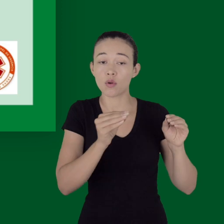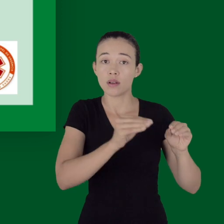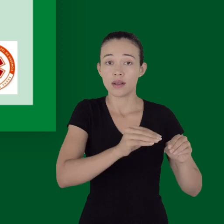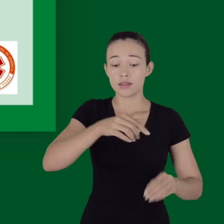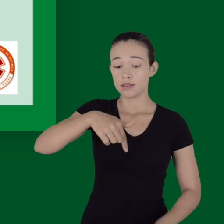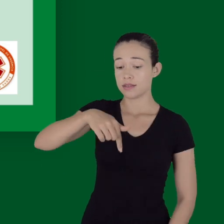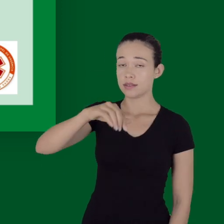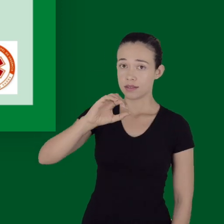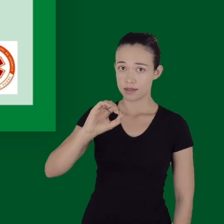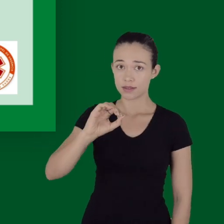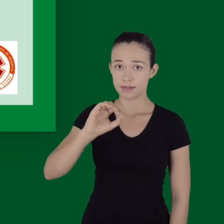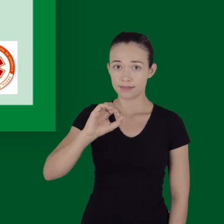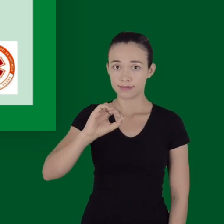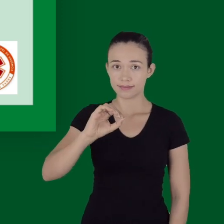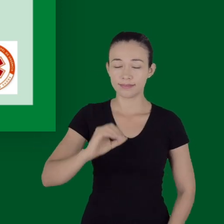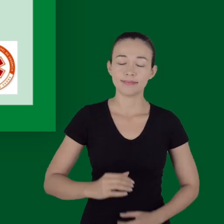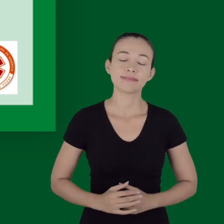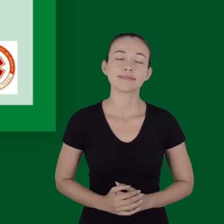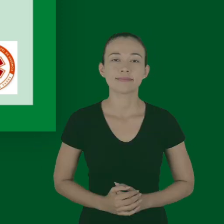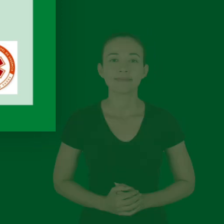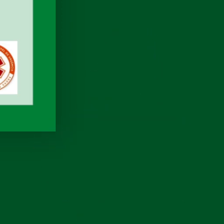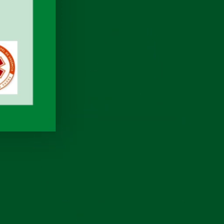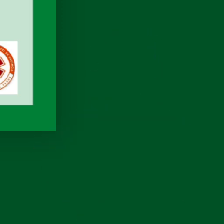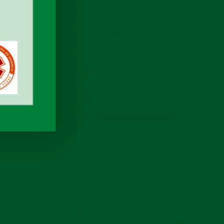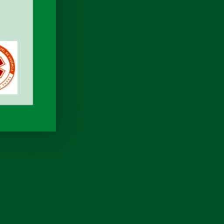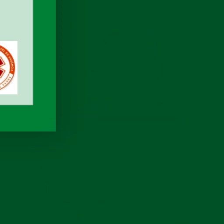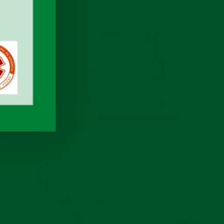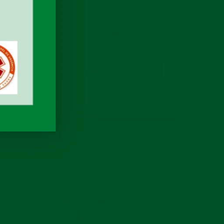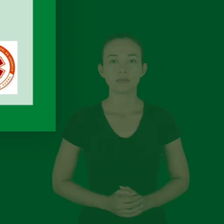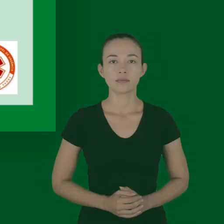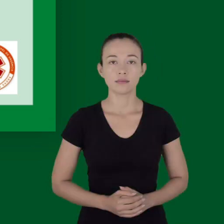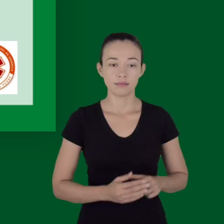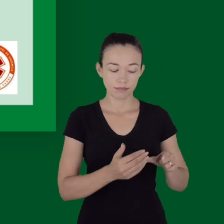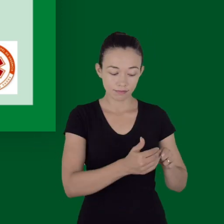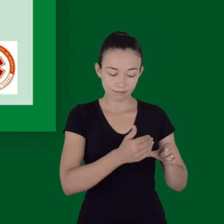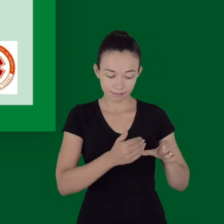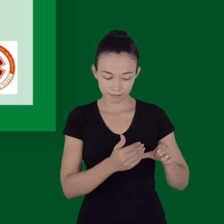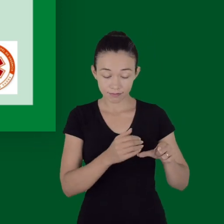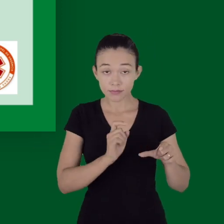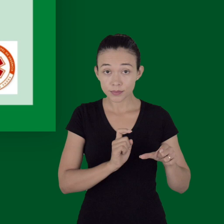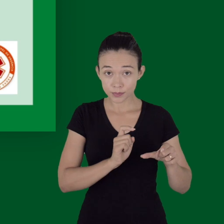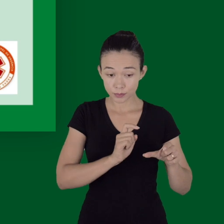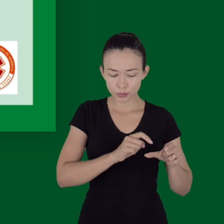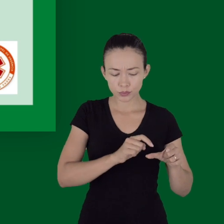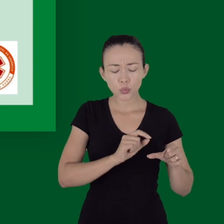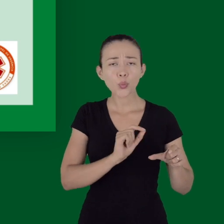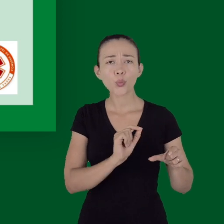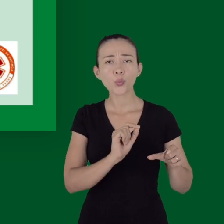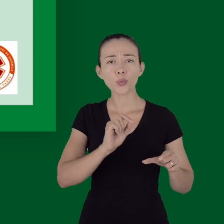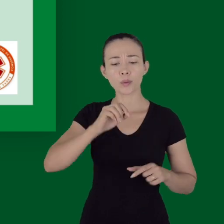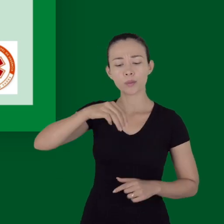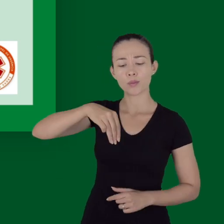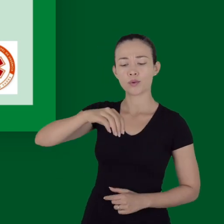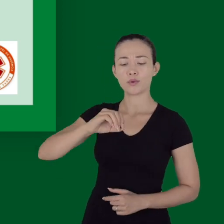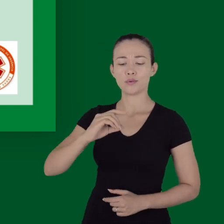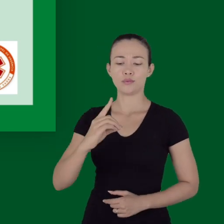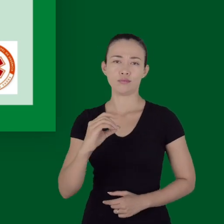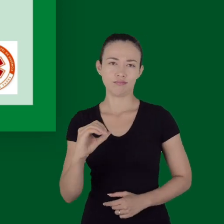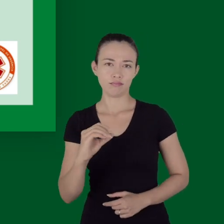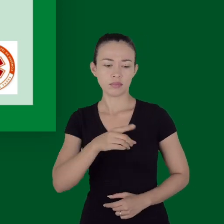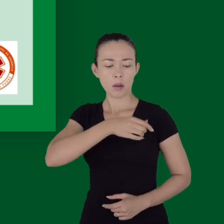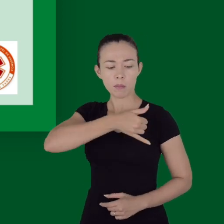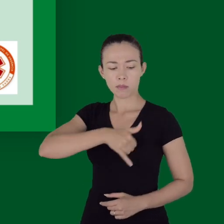70 batimentos, que é o que se usa de rotina, 60, 70. E nesse outro botão logo abaixo se regula o modo